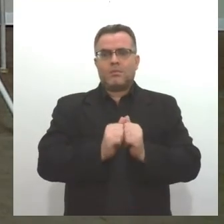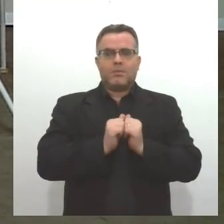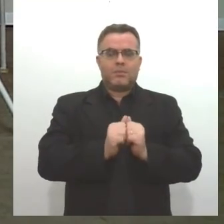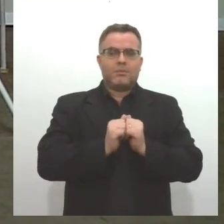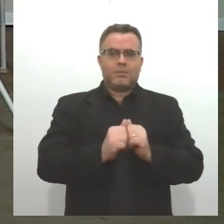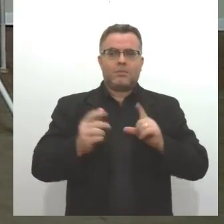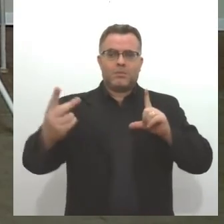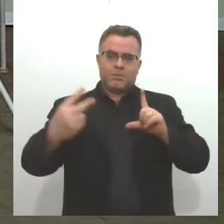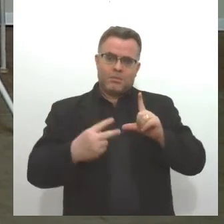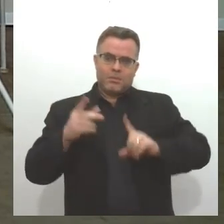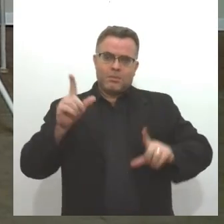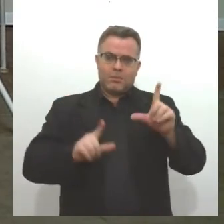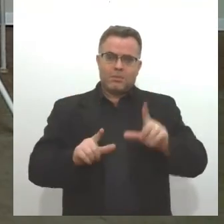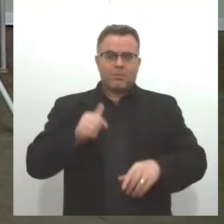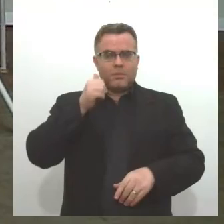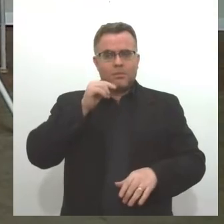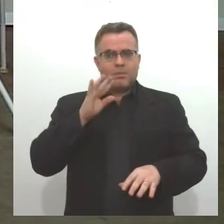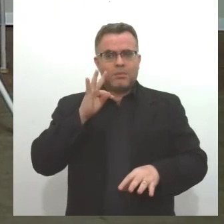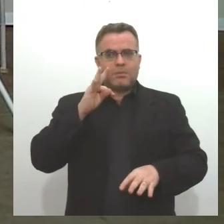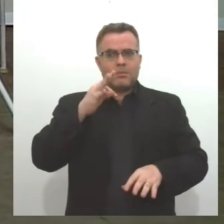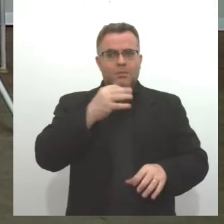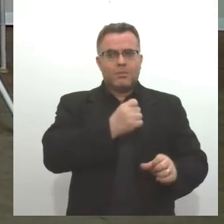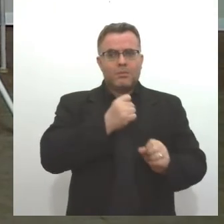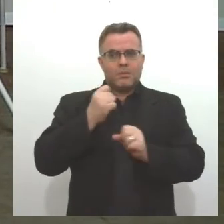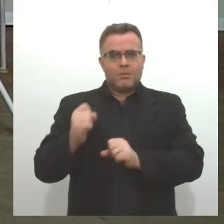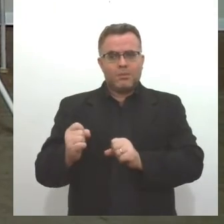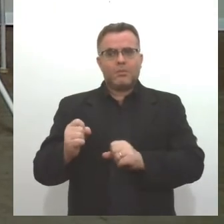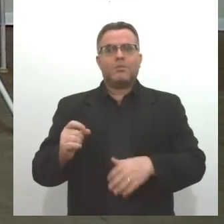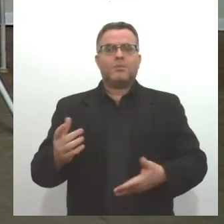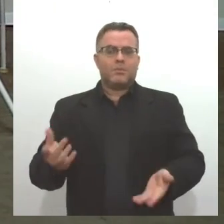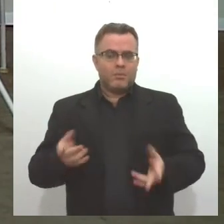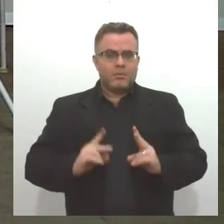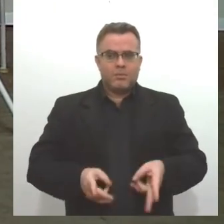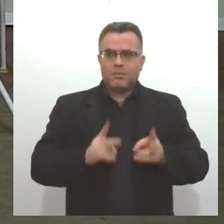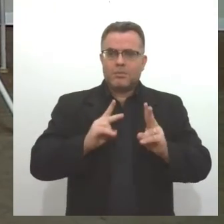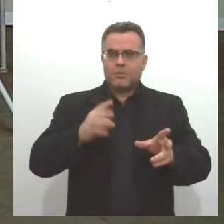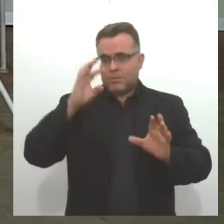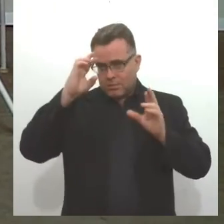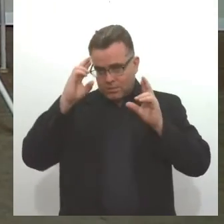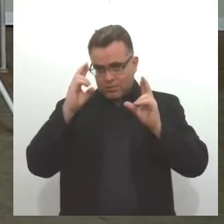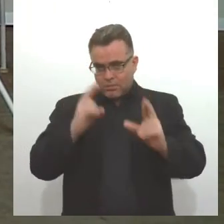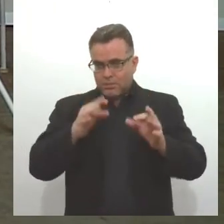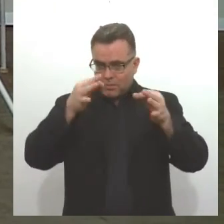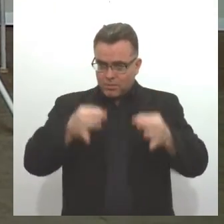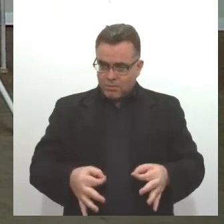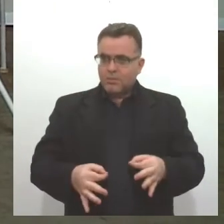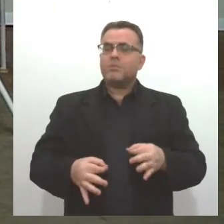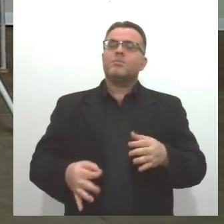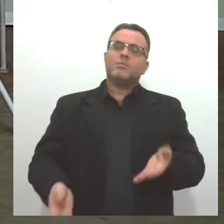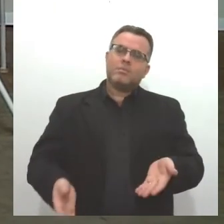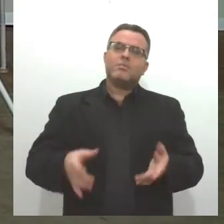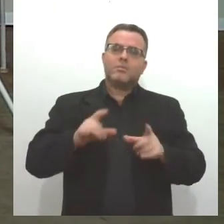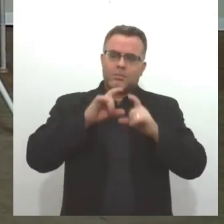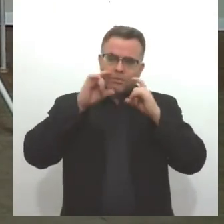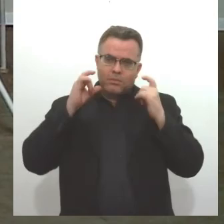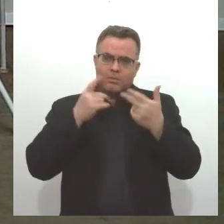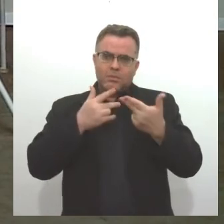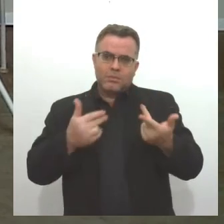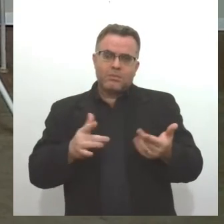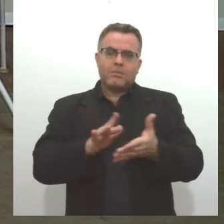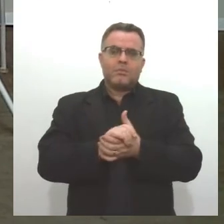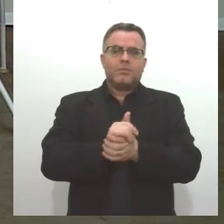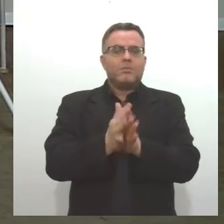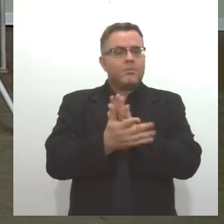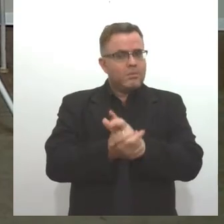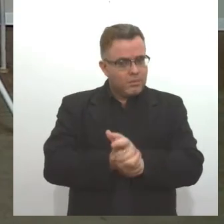o programa Elas no Comando. Até o próximo e continue respeitando as recomendações sanitárias contra a Covid-19. Lave bem as mãos,